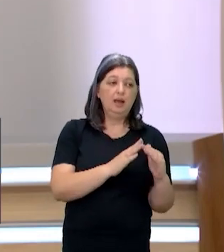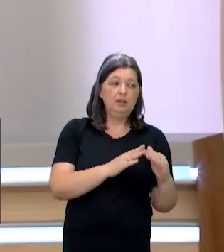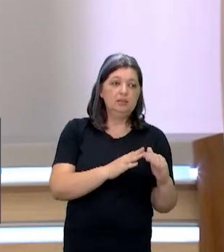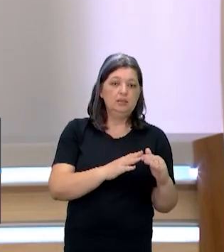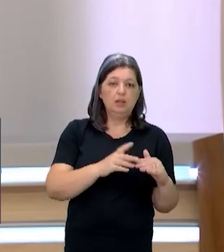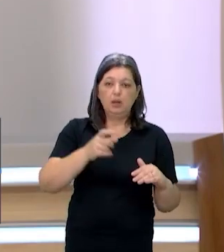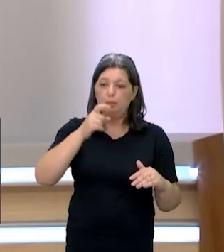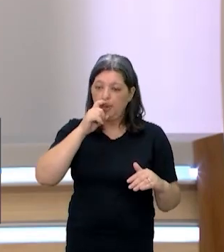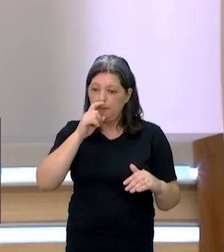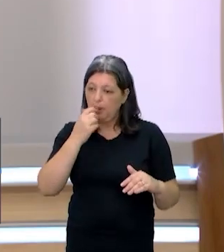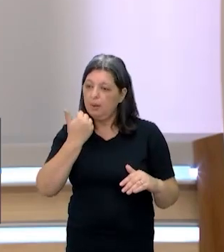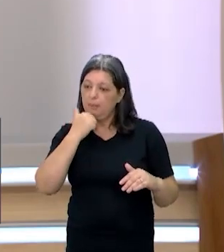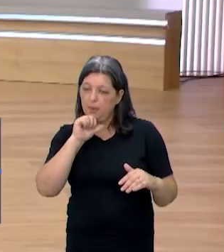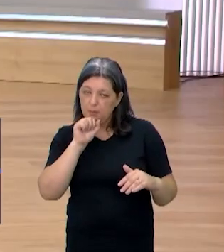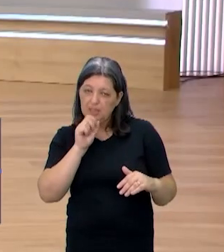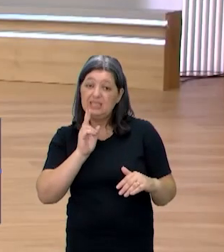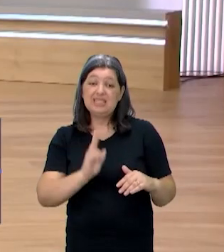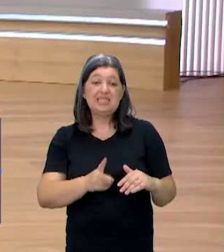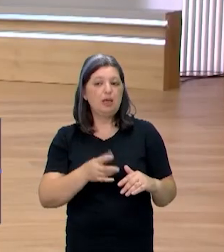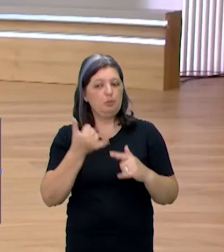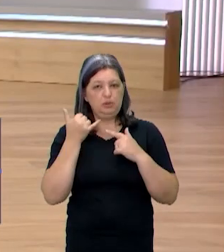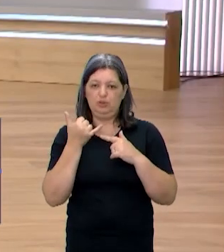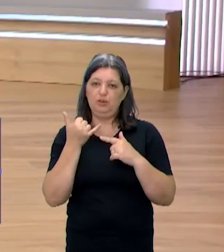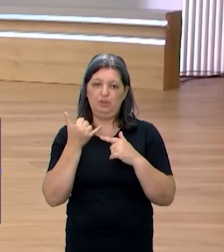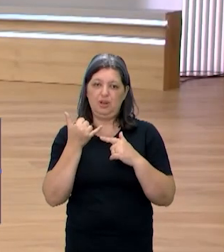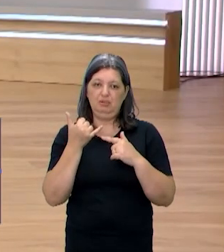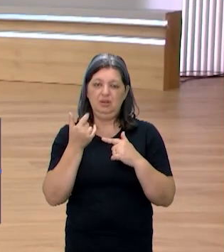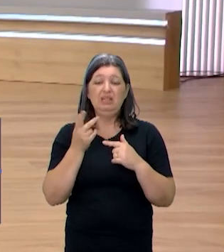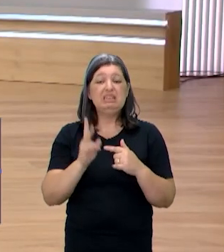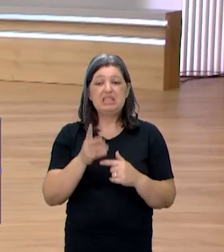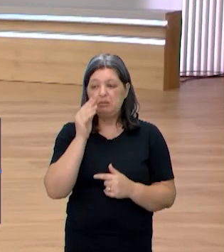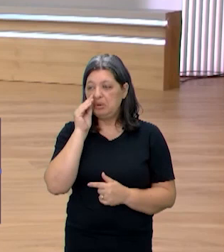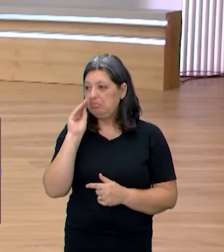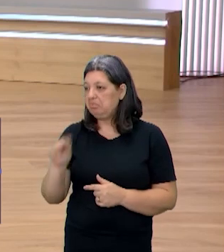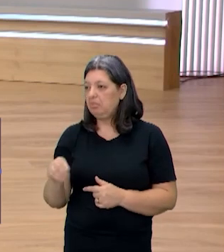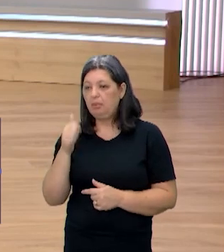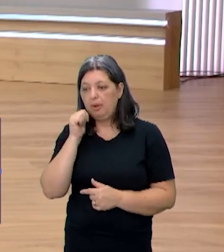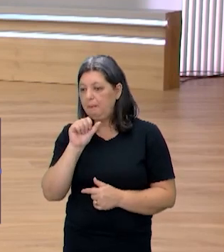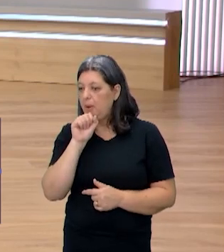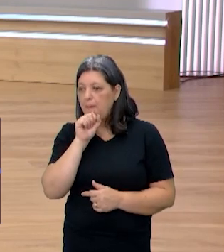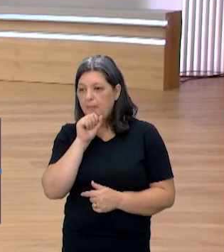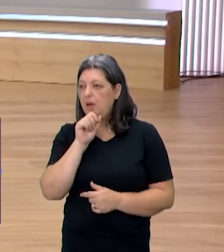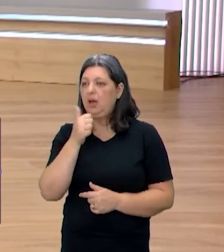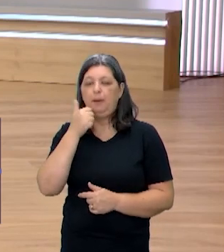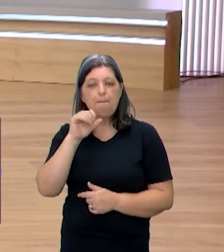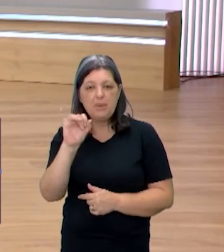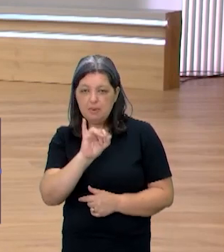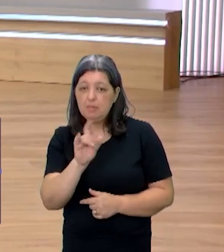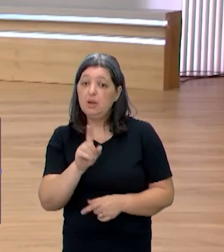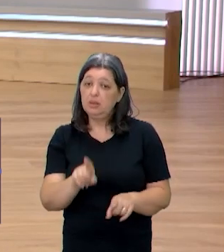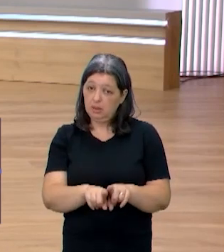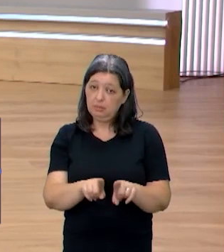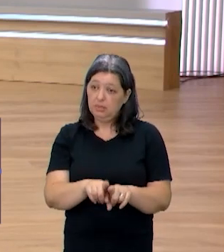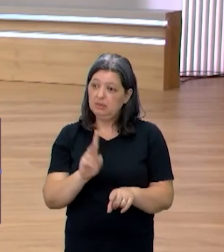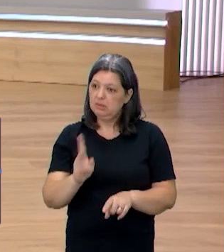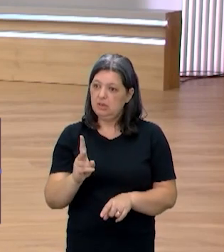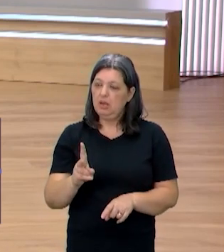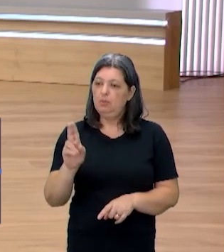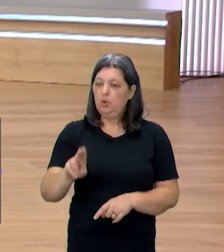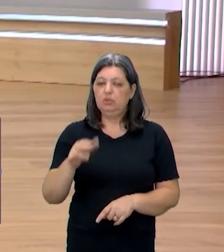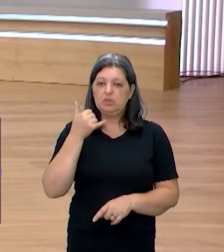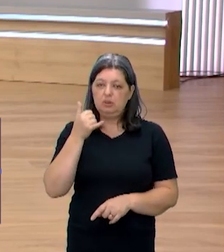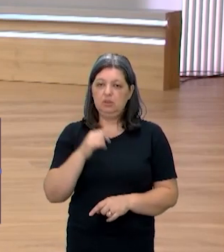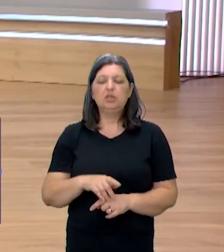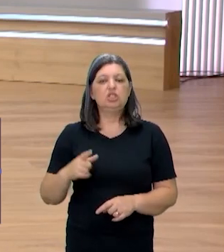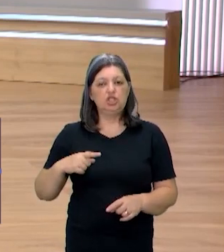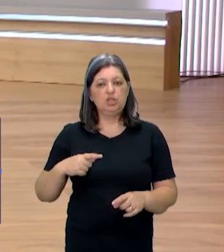no celular o tempo inteiro. Eles não me dão atenção. Minha mãe não sai do celular, minha irmã... E aí teve uma reunião mesmo na escola de conselho,